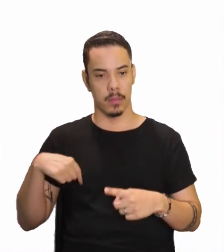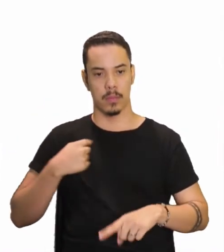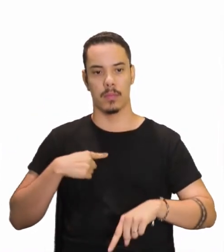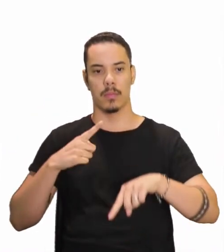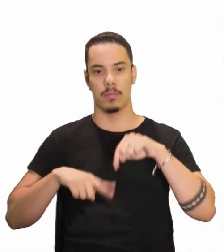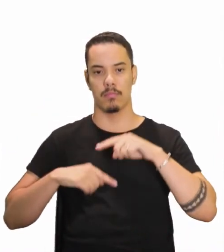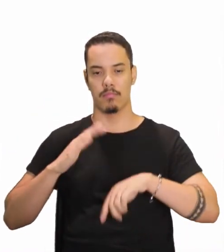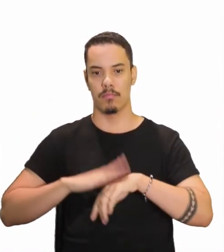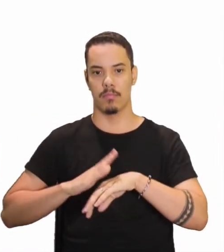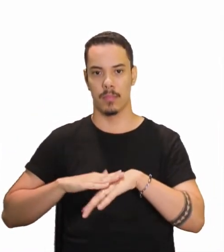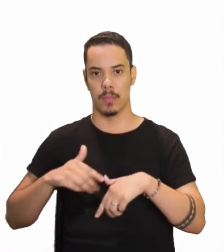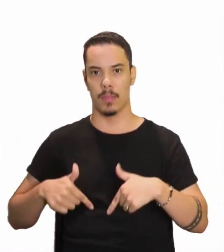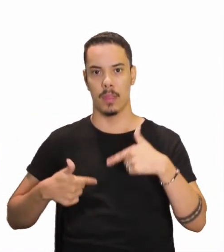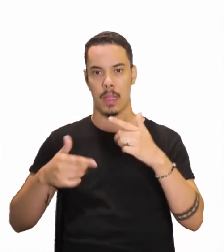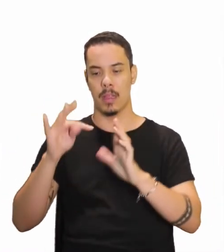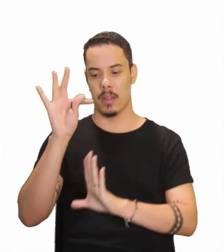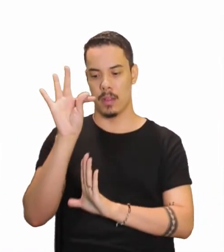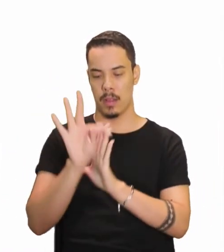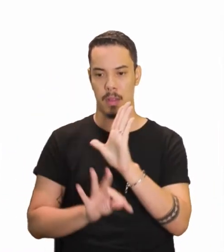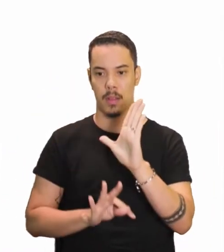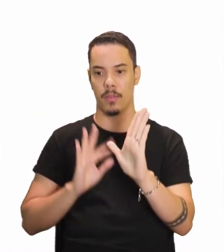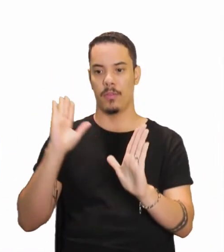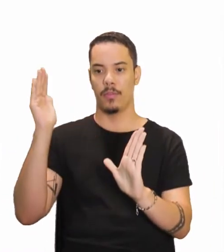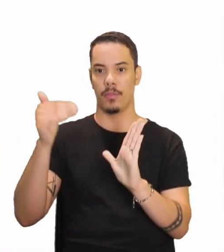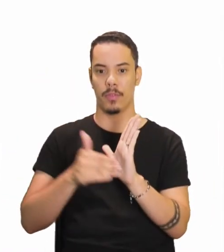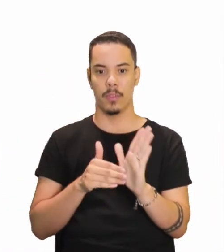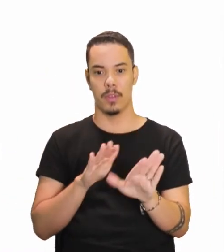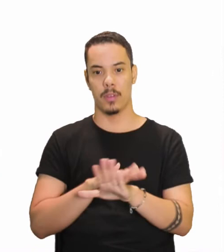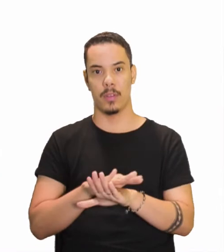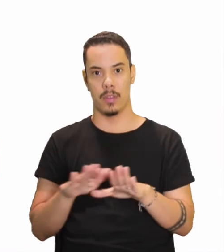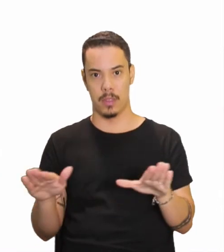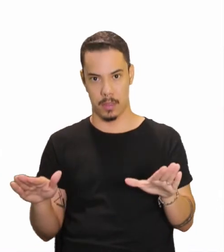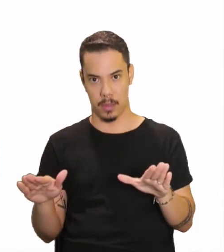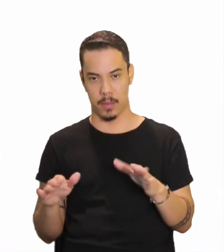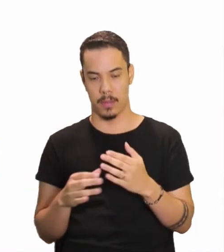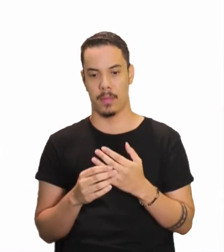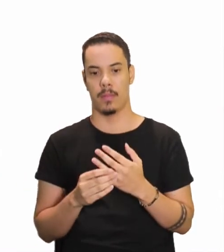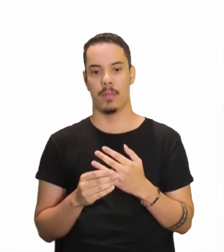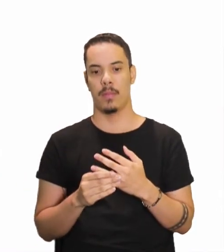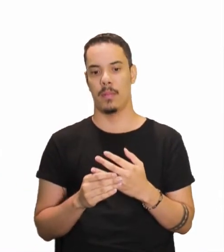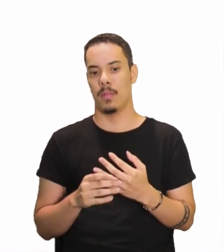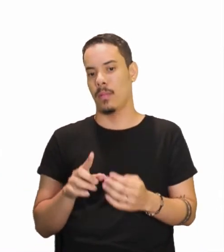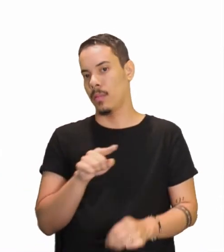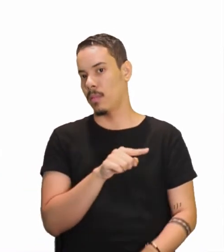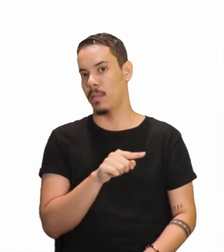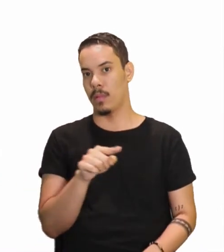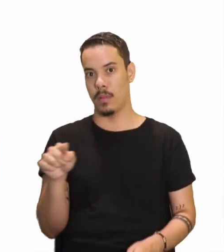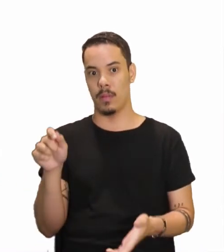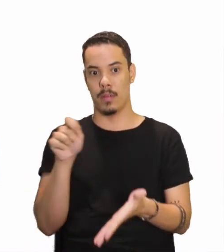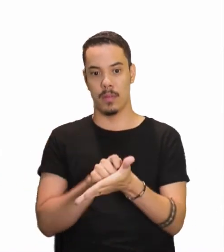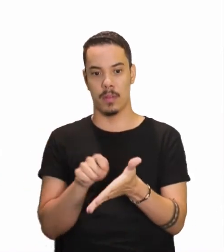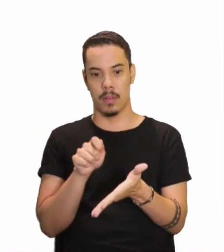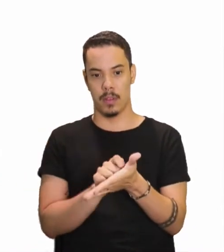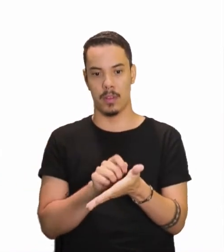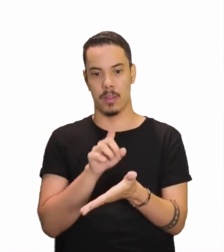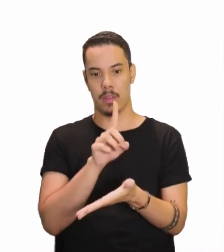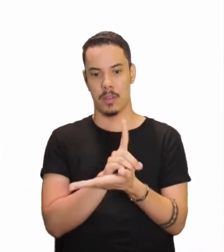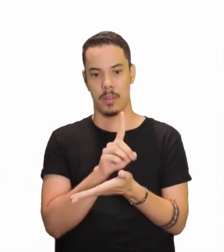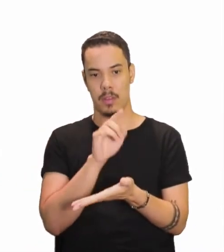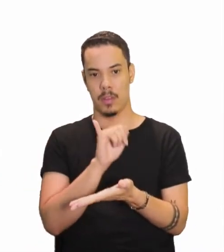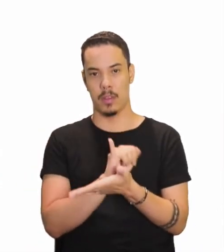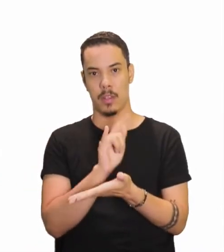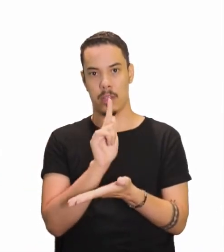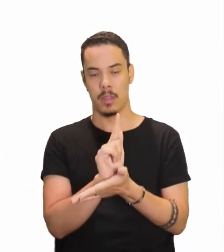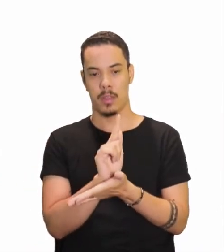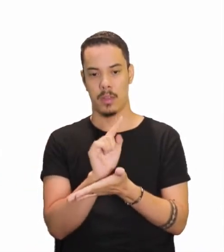seu texto, quando ao final da linha acabar e você for escrever digno, você vai escrever